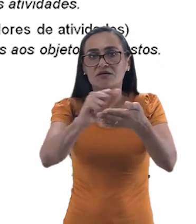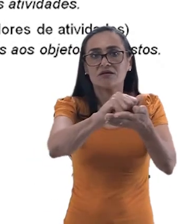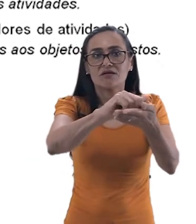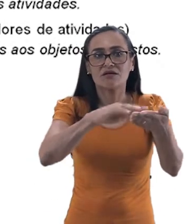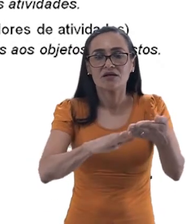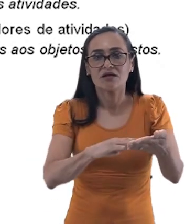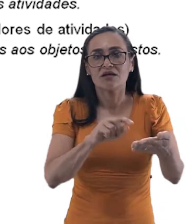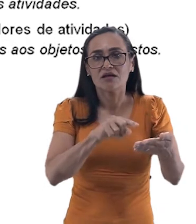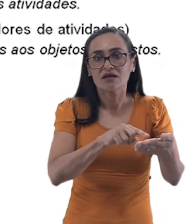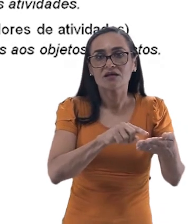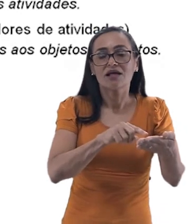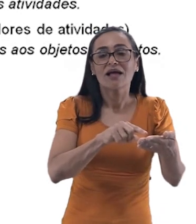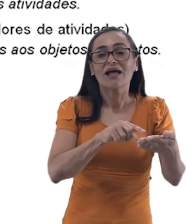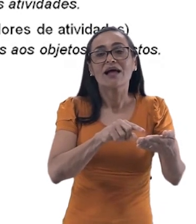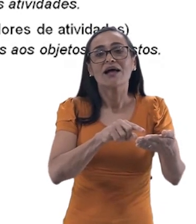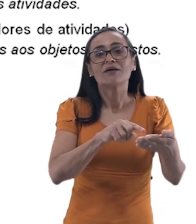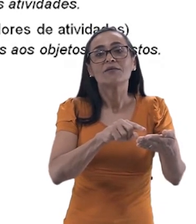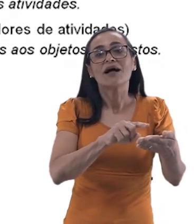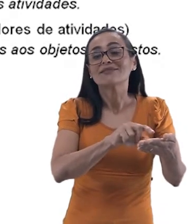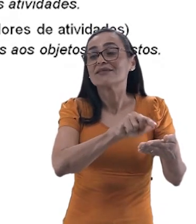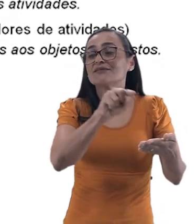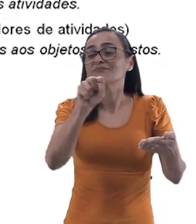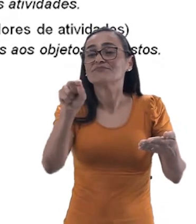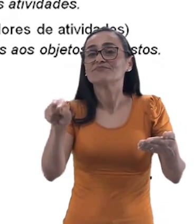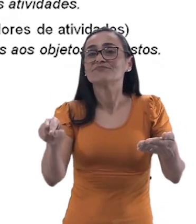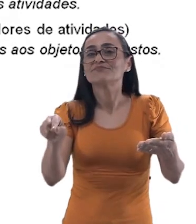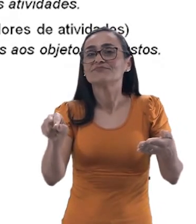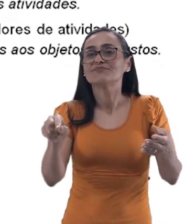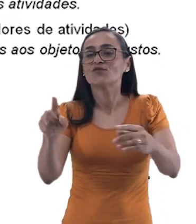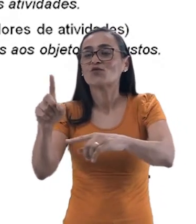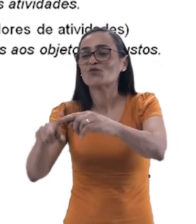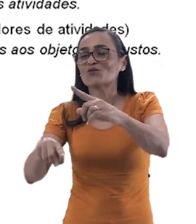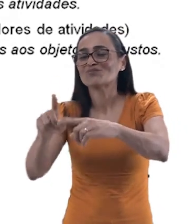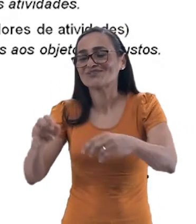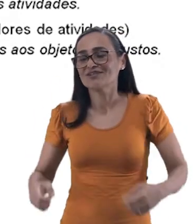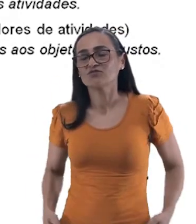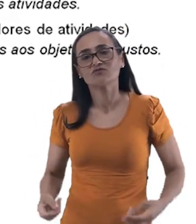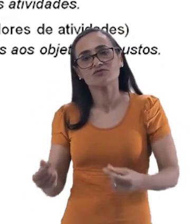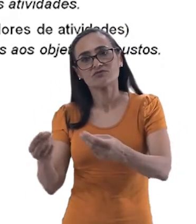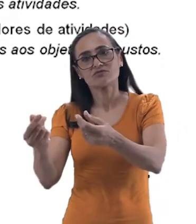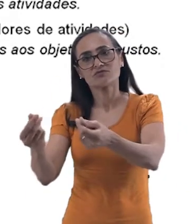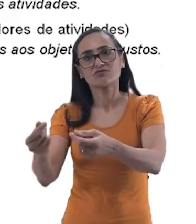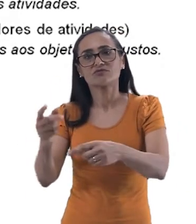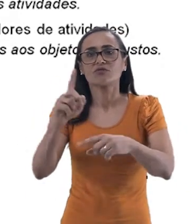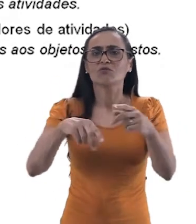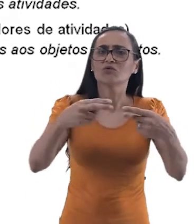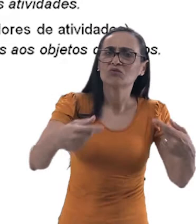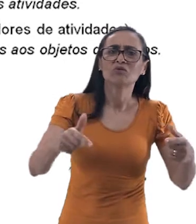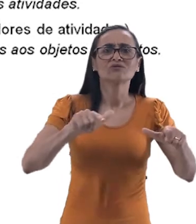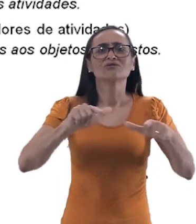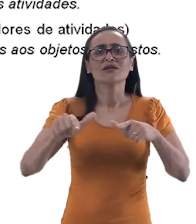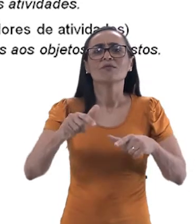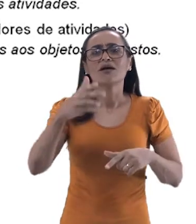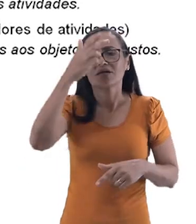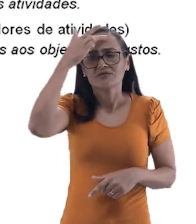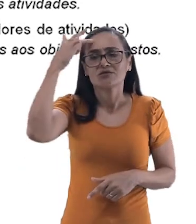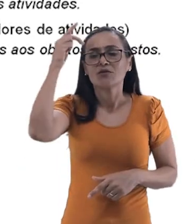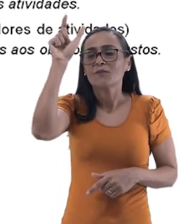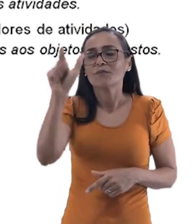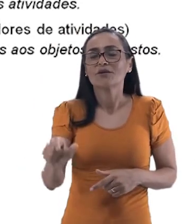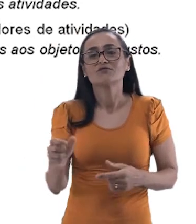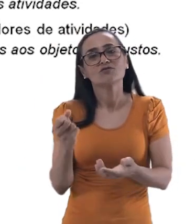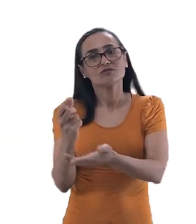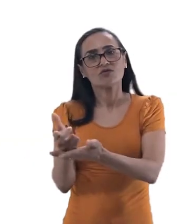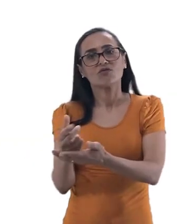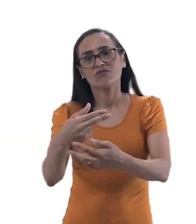das atividades, as atividades custeadas, para os objetos de custo, produtos, serviços,